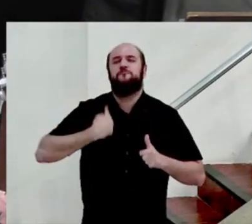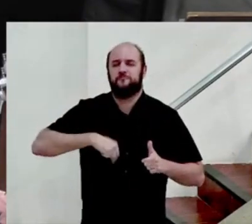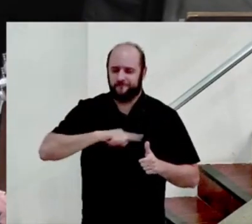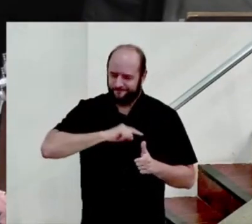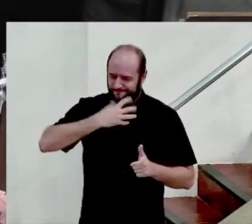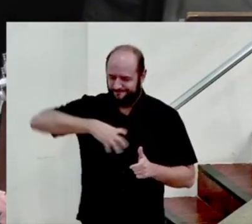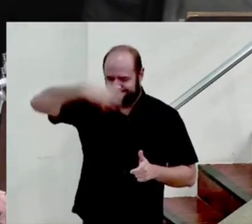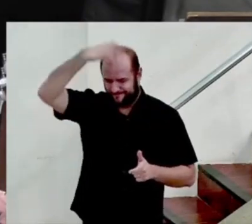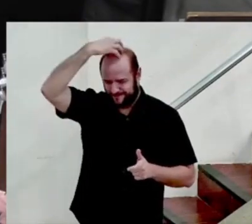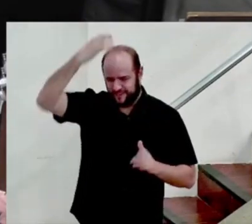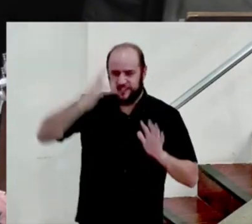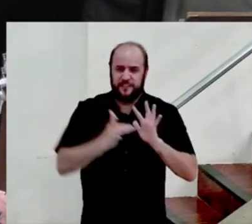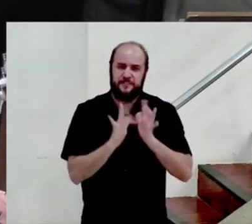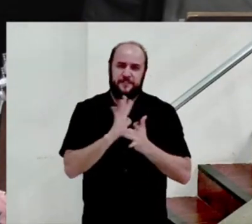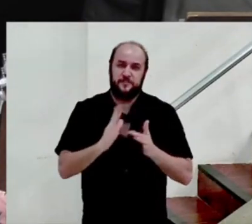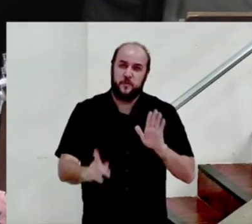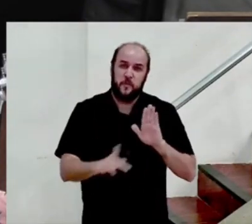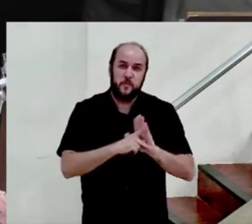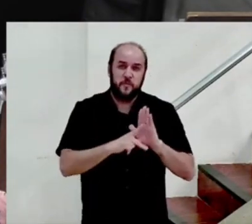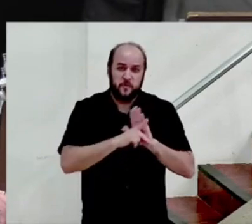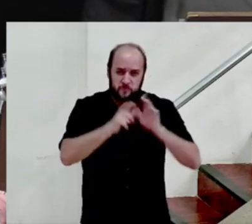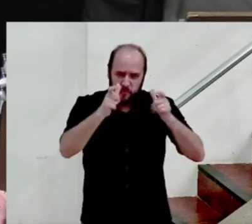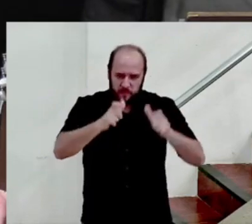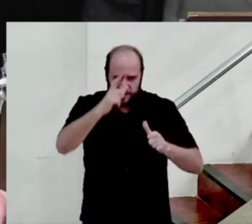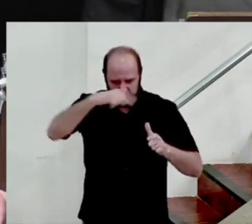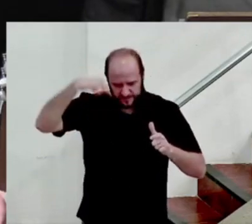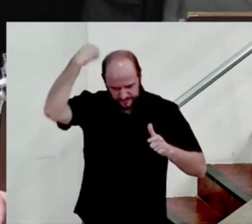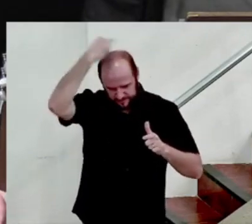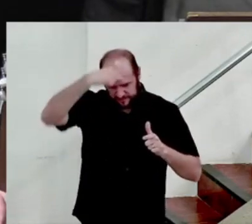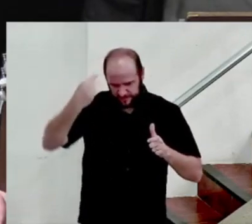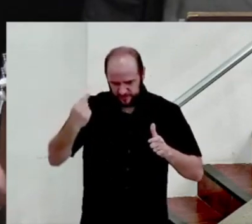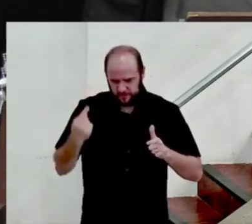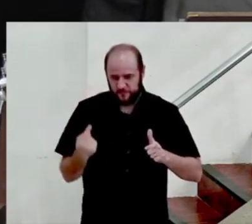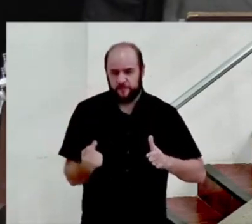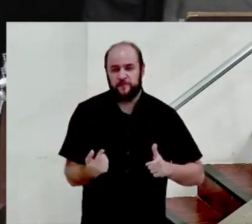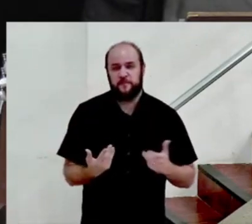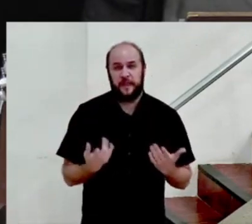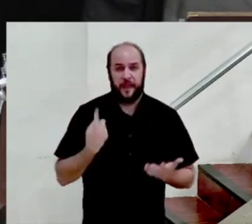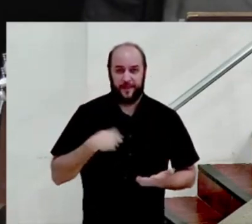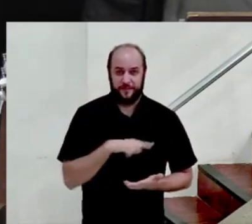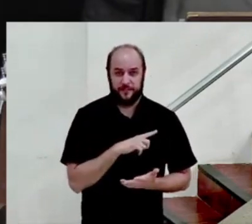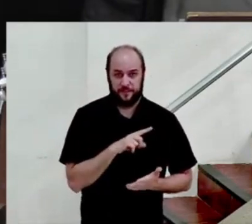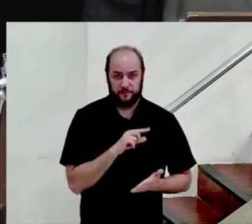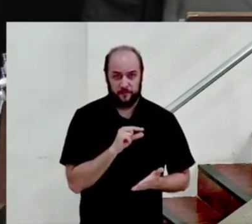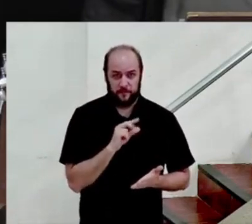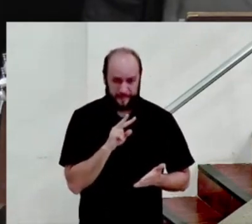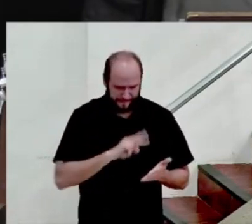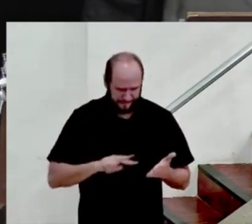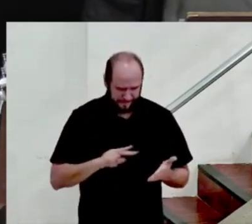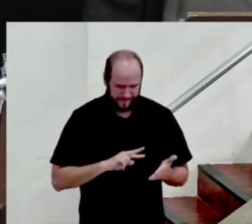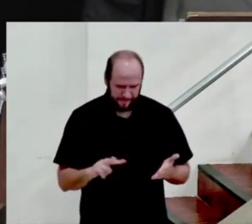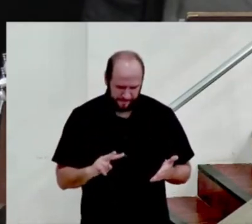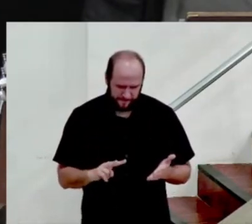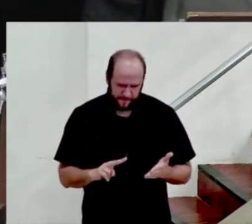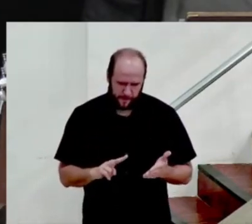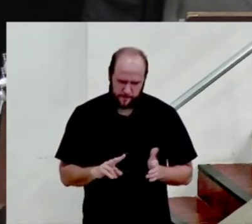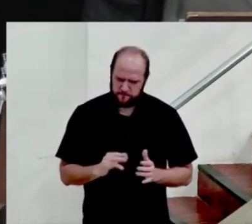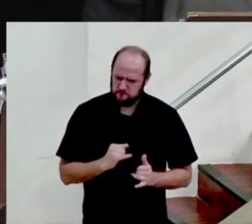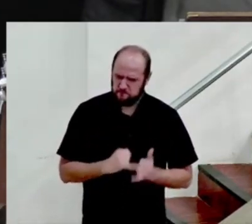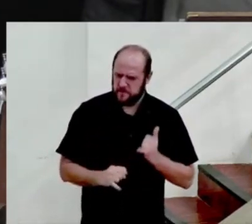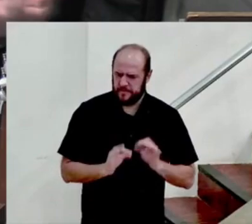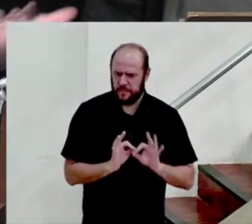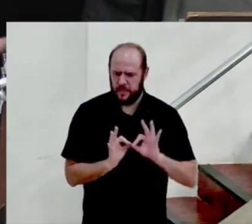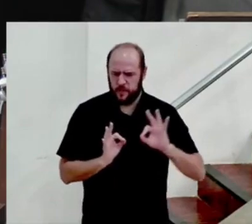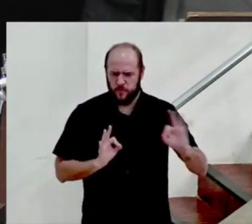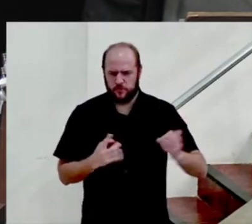Jesus. O próprio santuário será o Cordeiro. Para nós, este texto, que parece bastante distante, afinal,